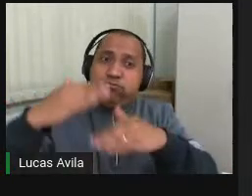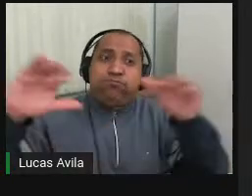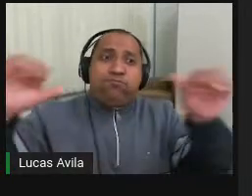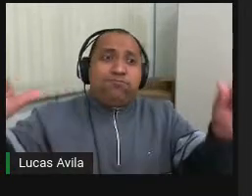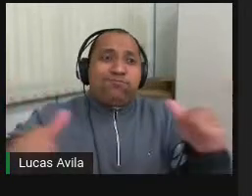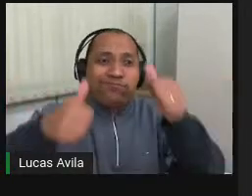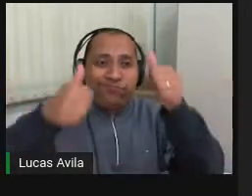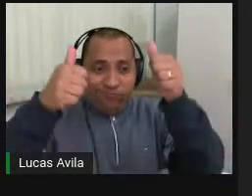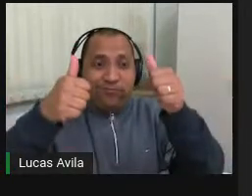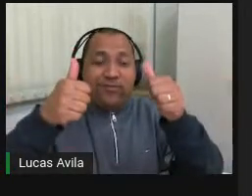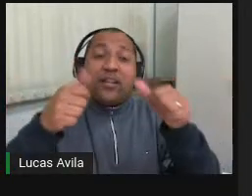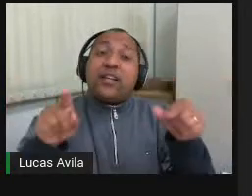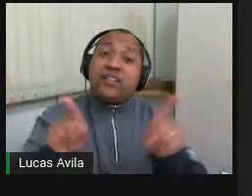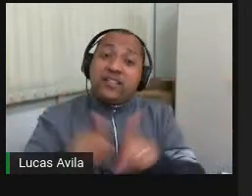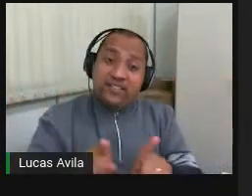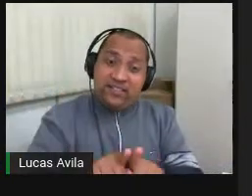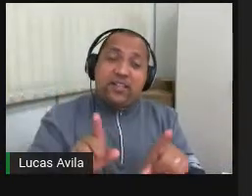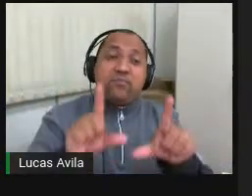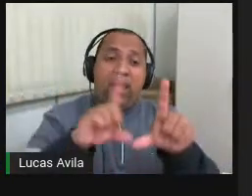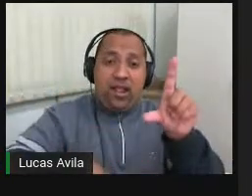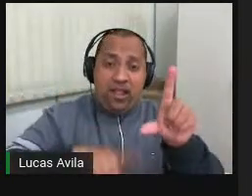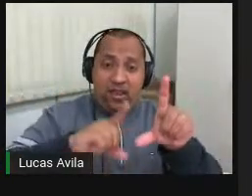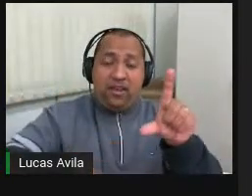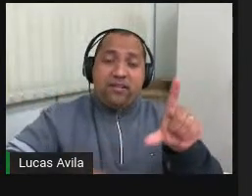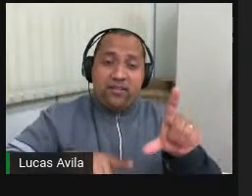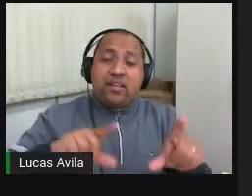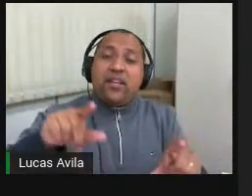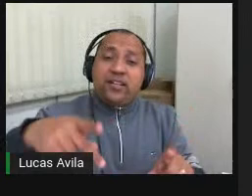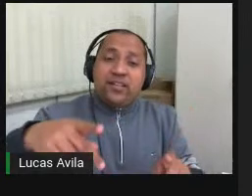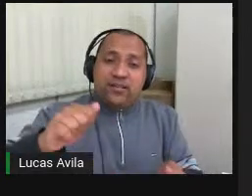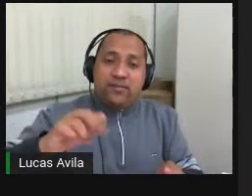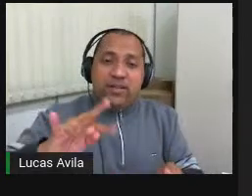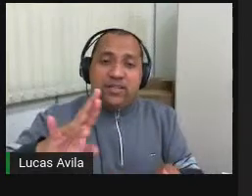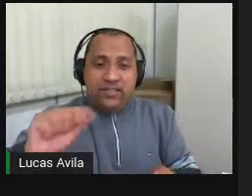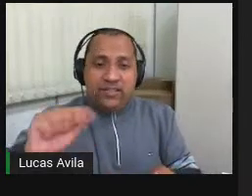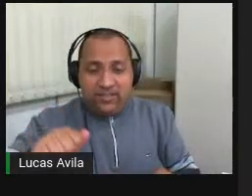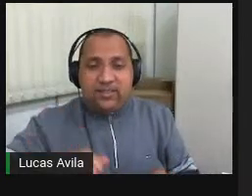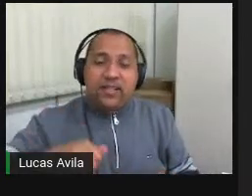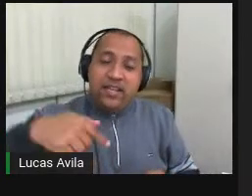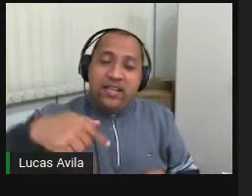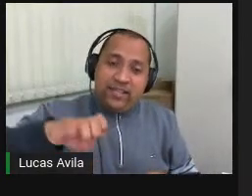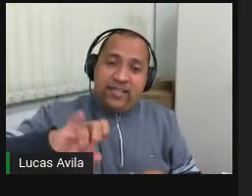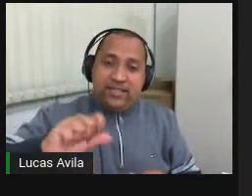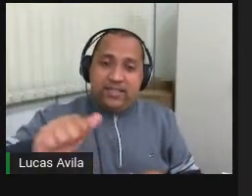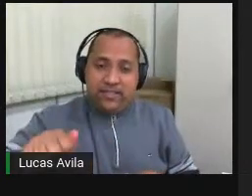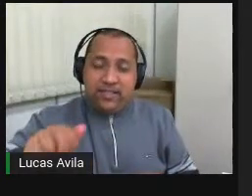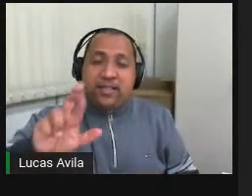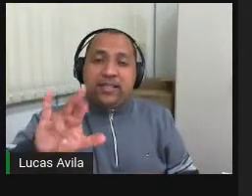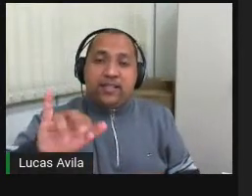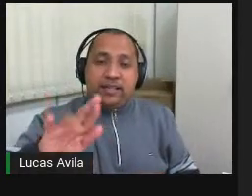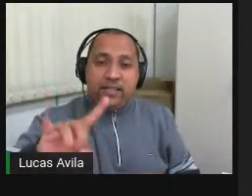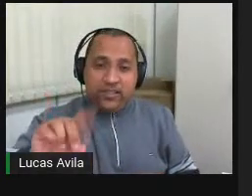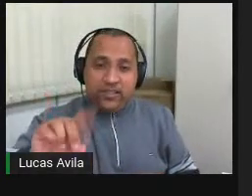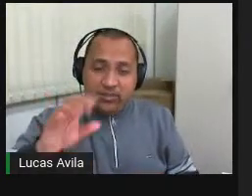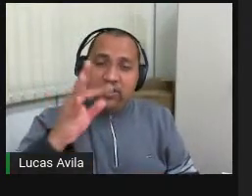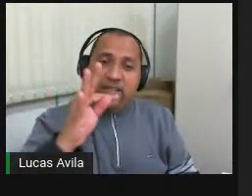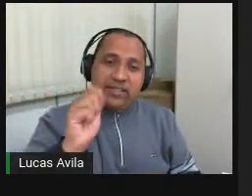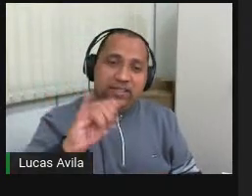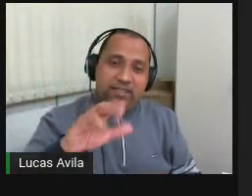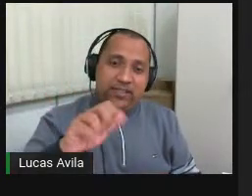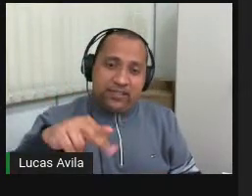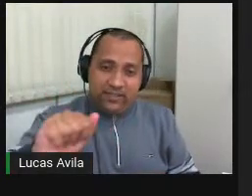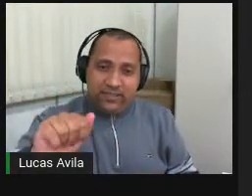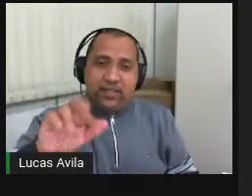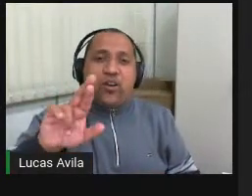nossos alunos de letras, Patrícia Argentina, a Késia, o Ricardo, a Taiciane e a Roberta, eu lembro